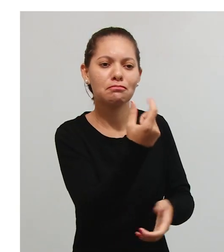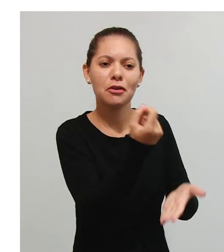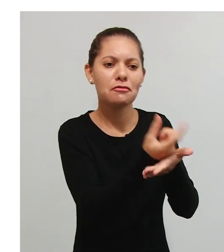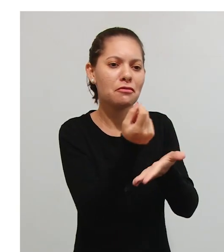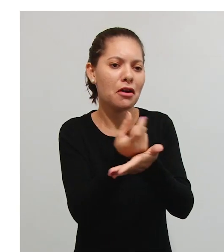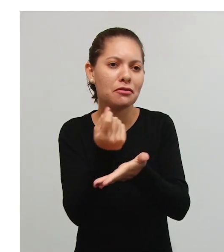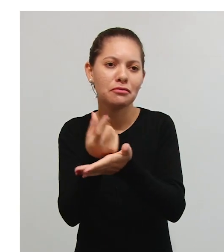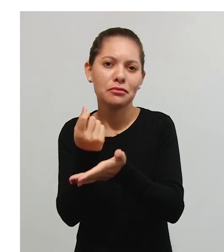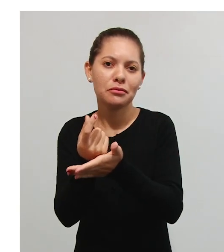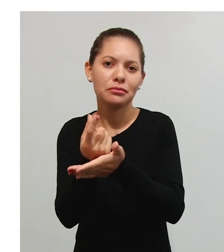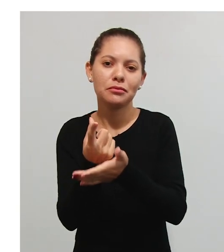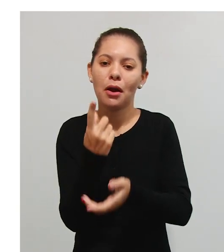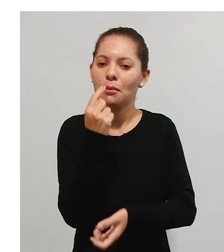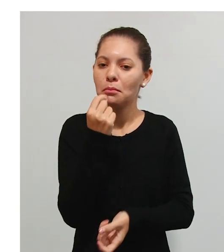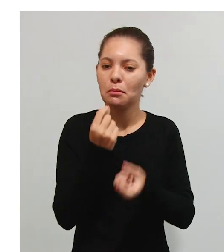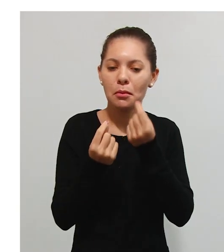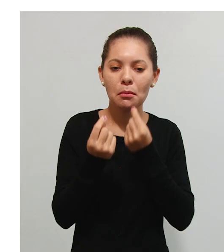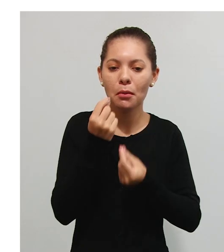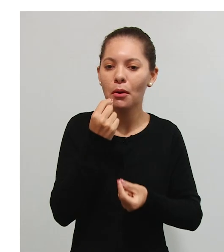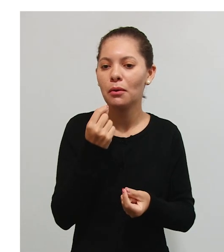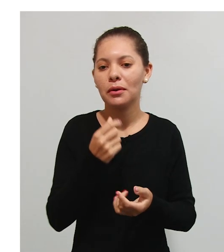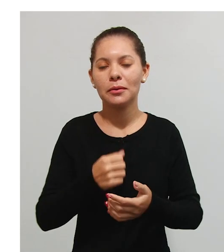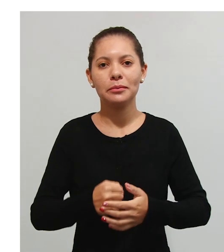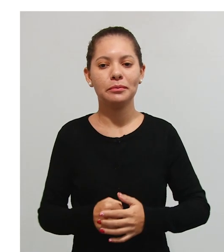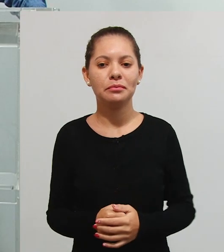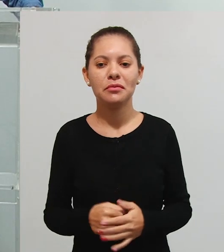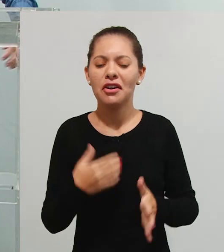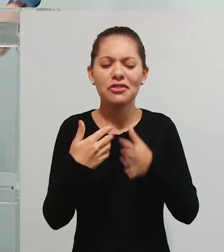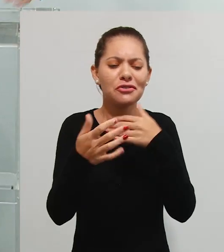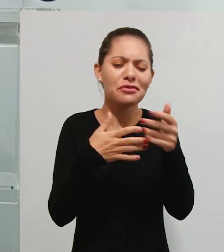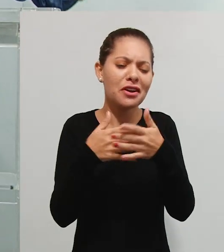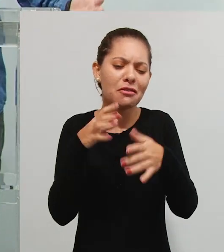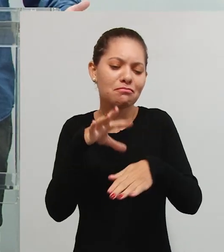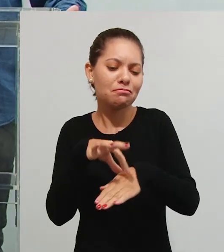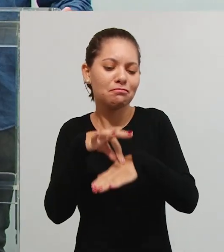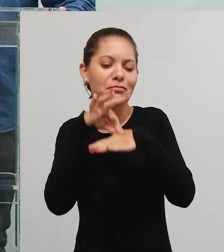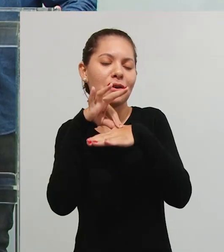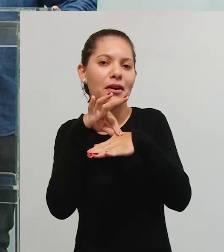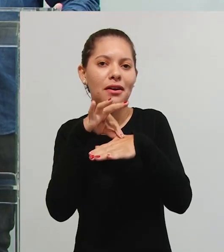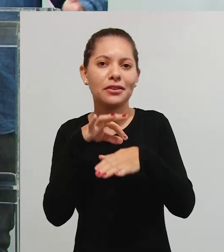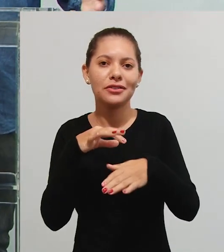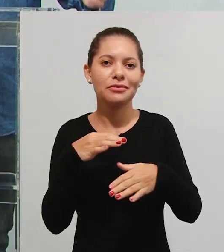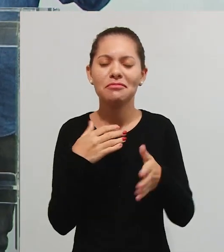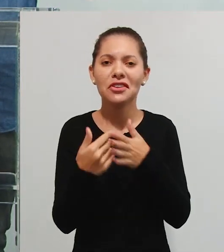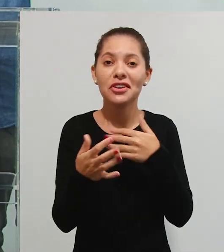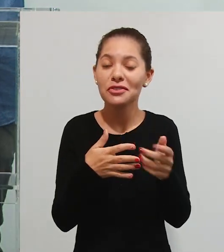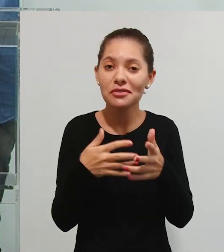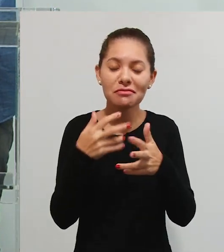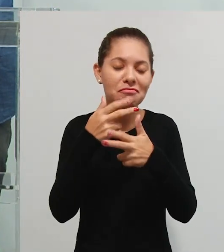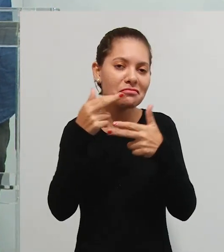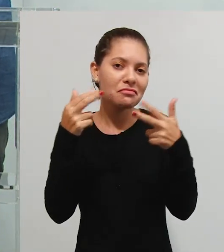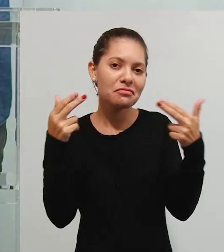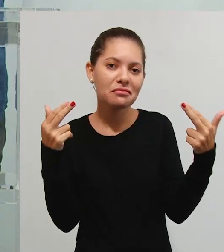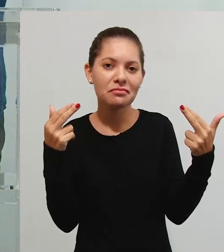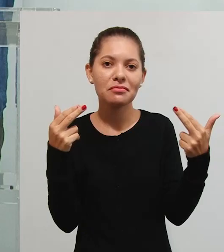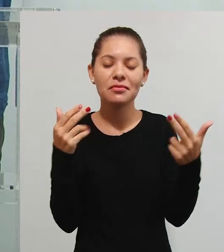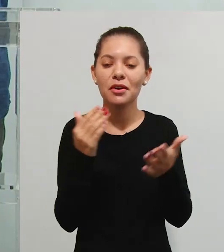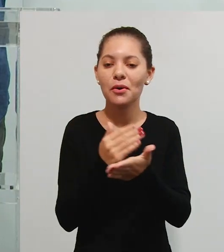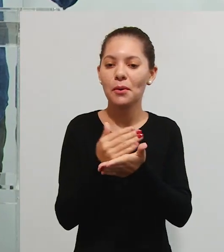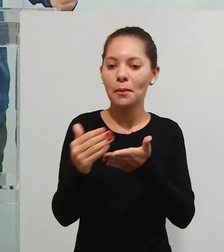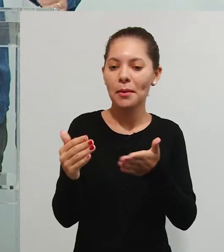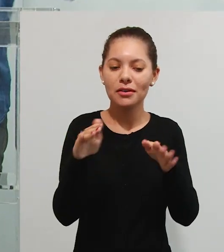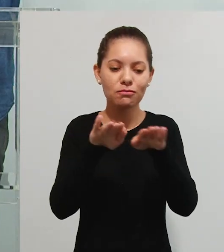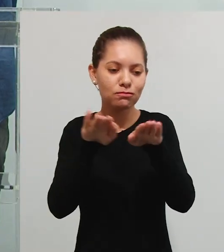que comercializam aí pipoca, cachorro-quente, espetinho, né? E geralmente as pessoas começam assim mesmo